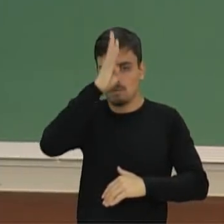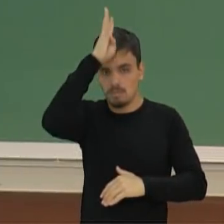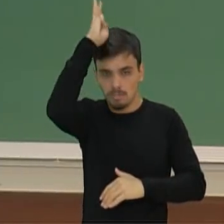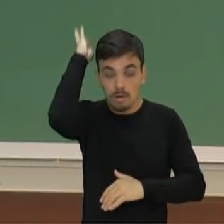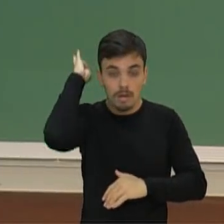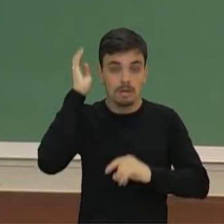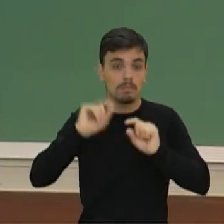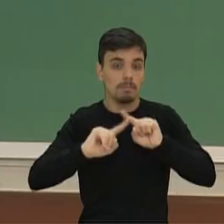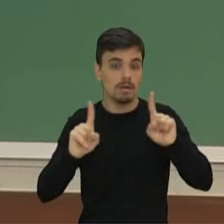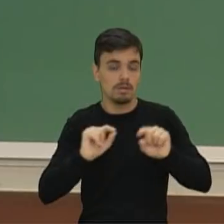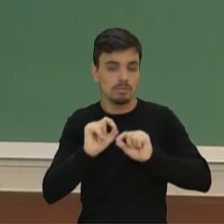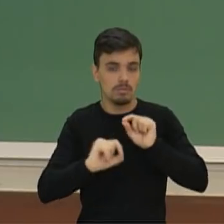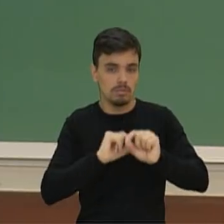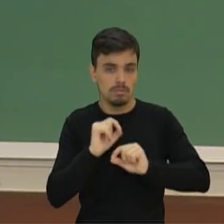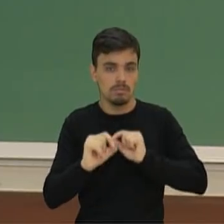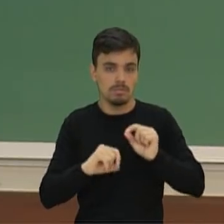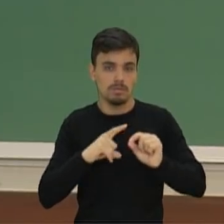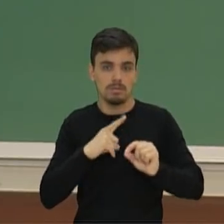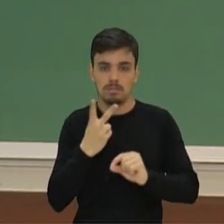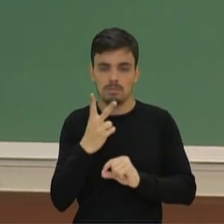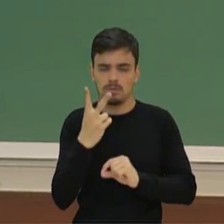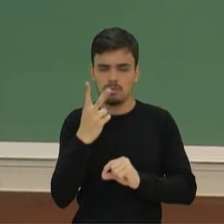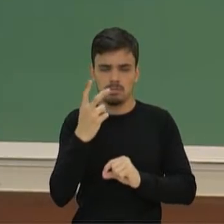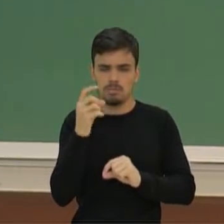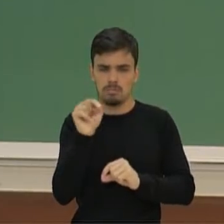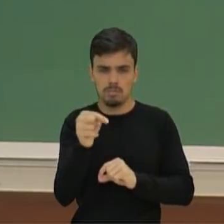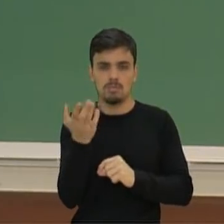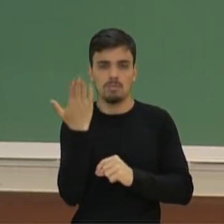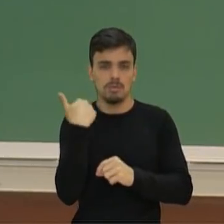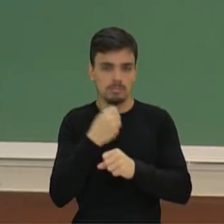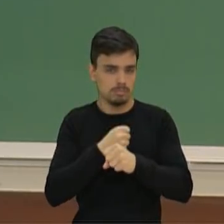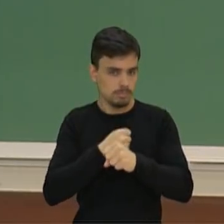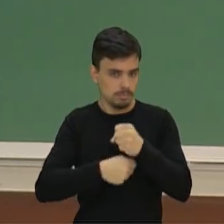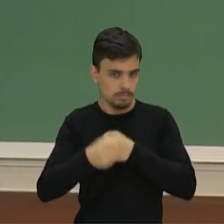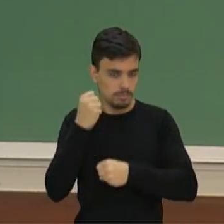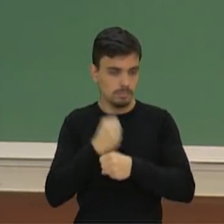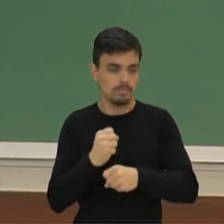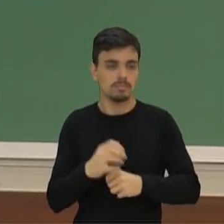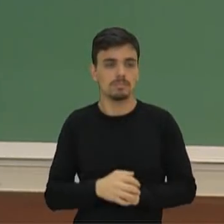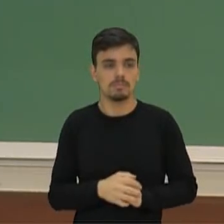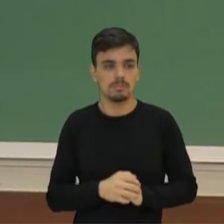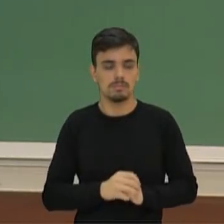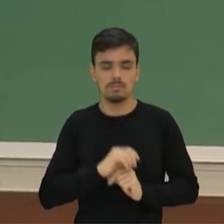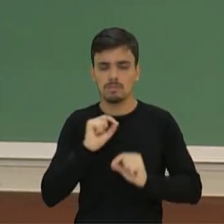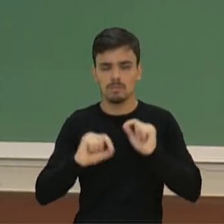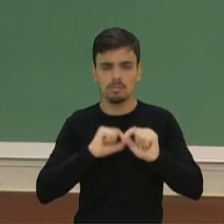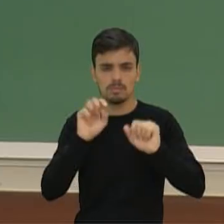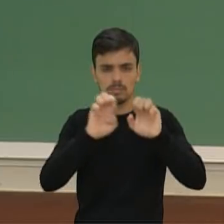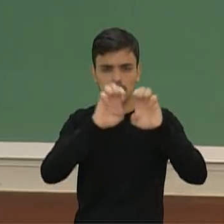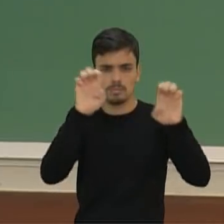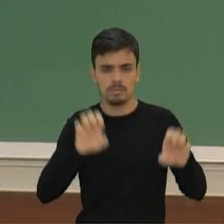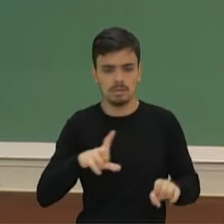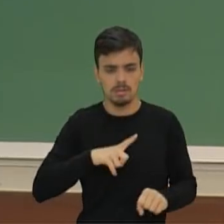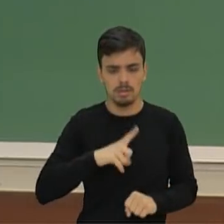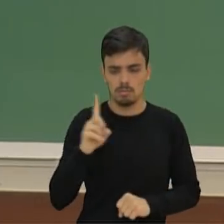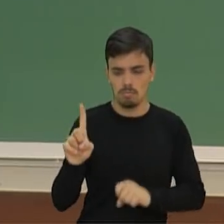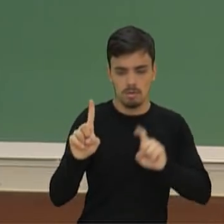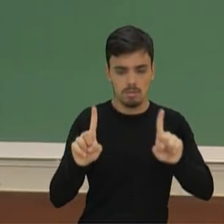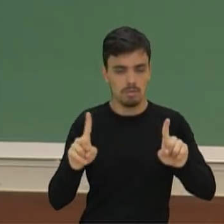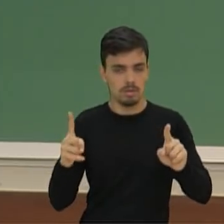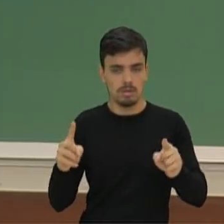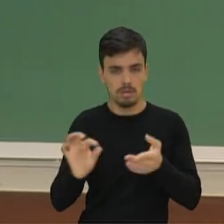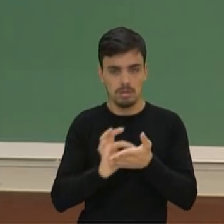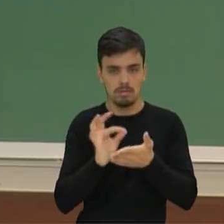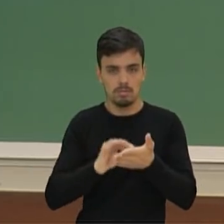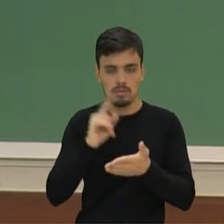que estamos trabalhando há basicamente 2000 anos atrás. E o que acontece? A estrutura que se tem tanto de uma como outra agulha, ela